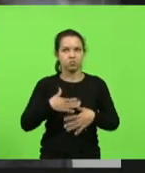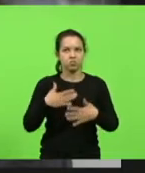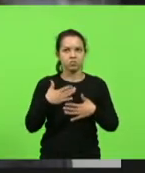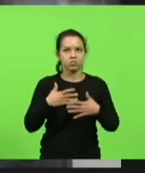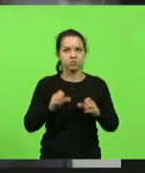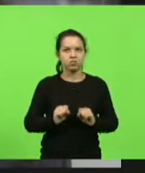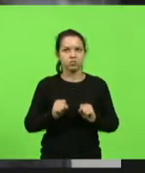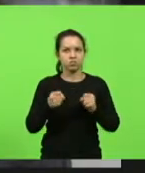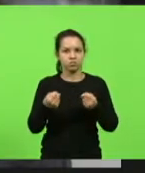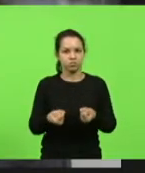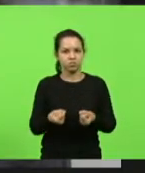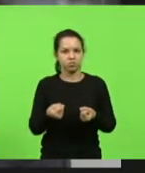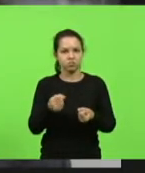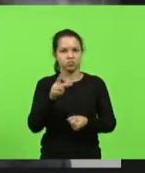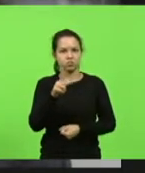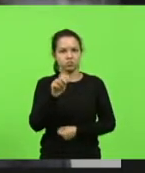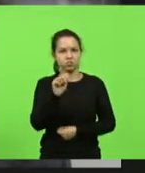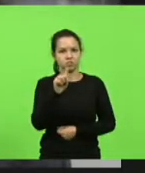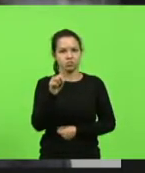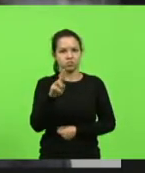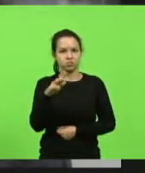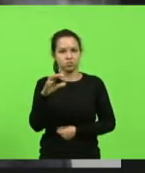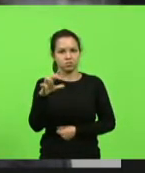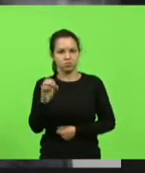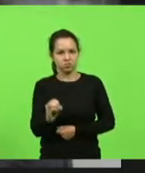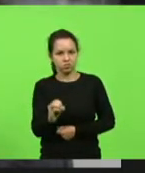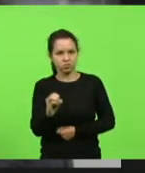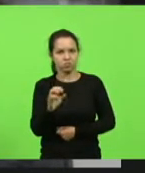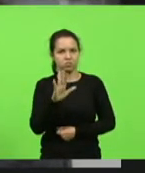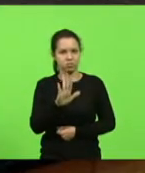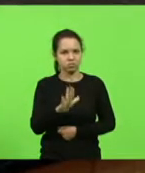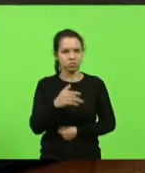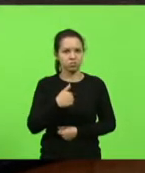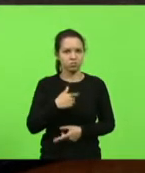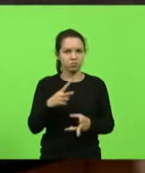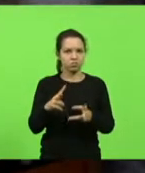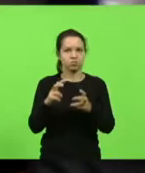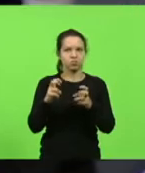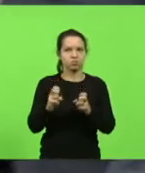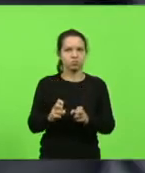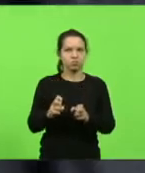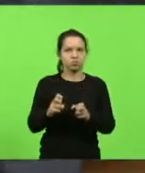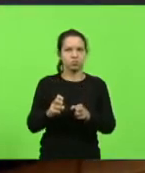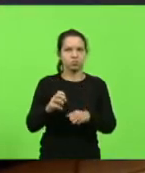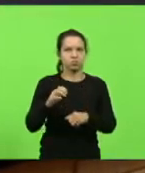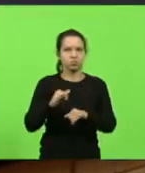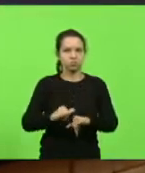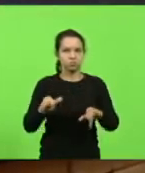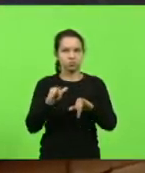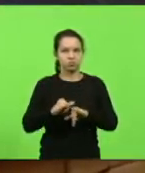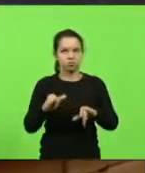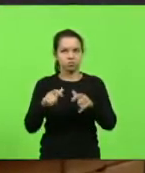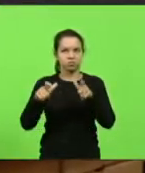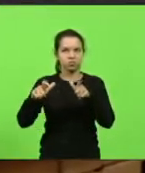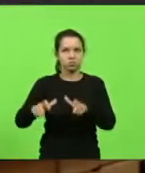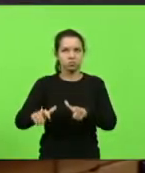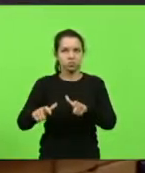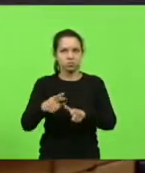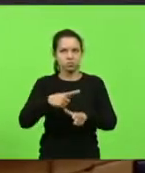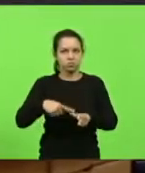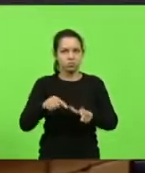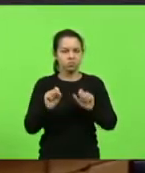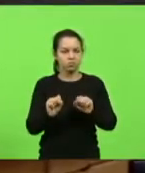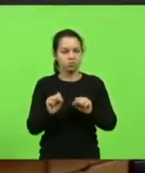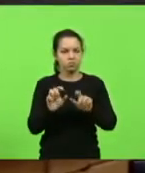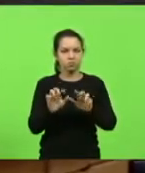defender o Pazuello, mas percebendo de onde vem esse protesto, a gente pode digitar aqui no Google